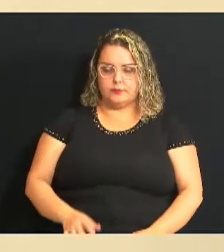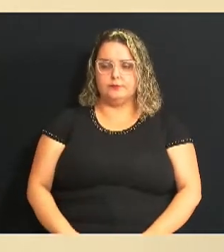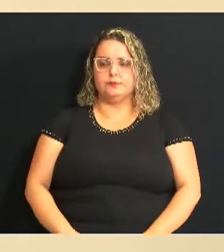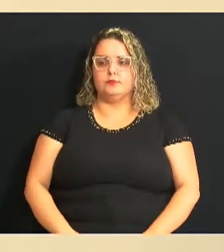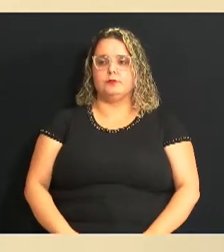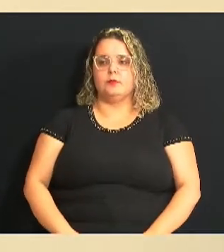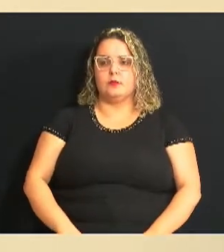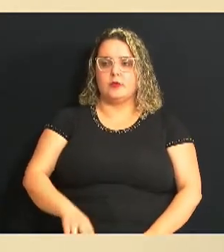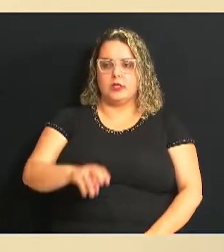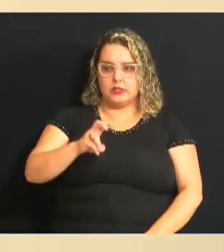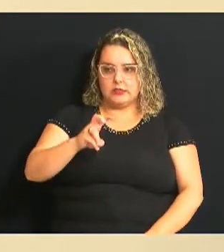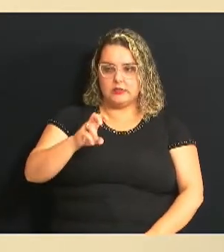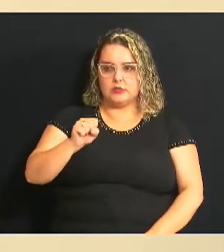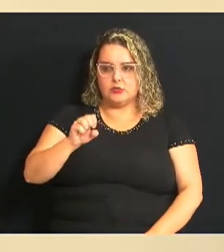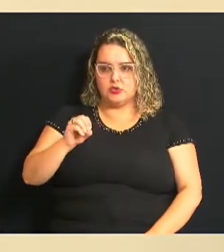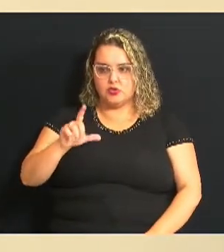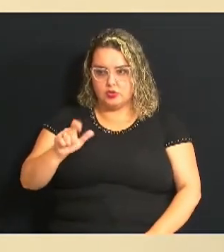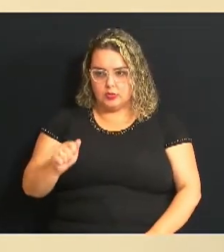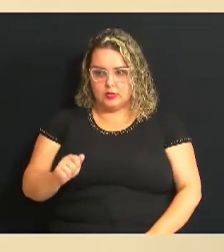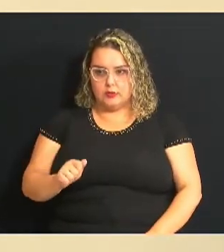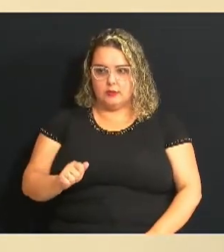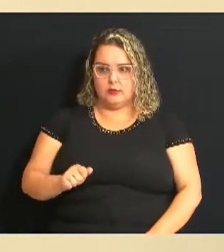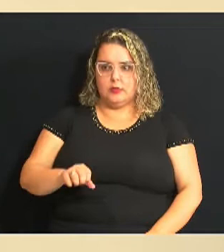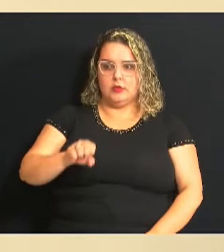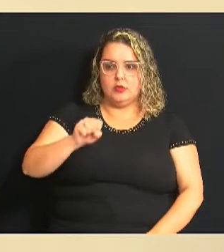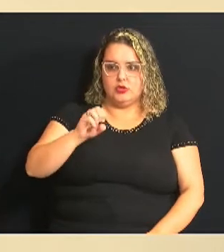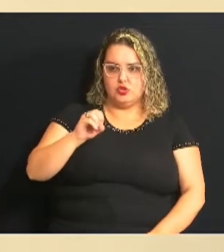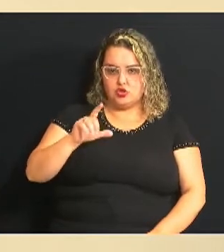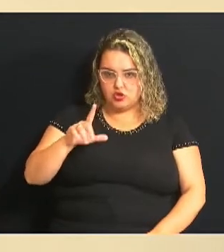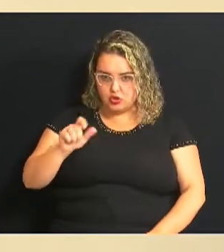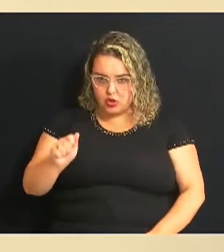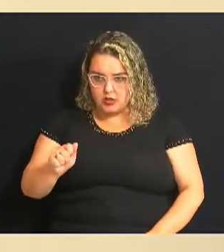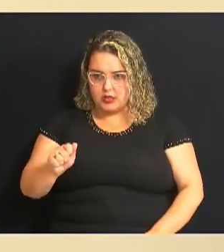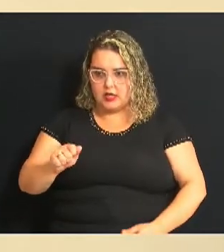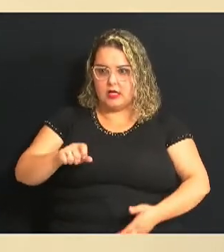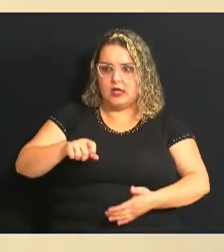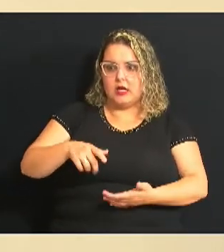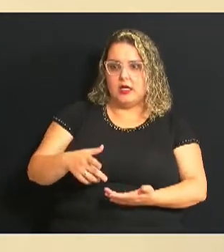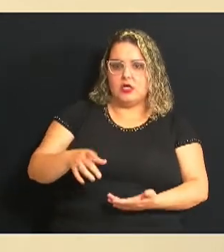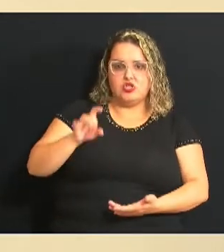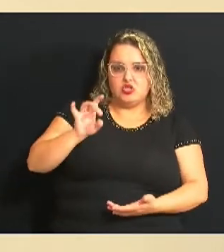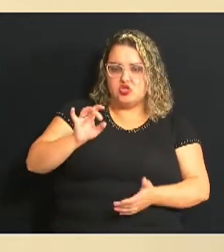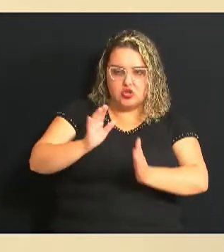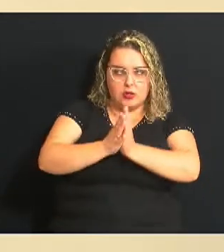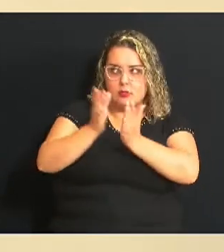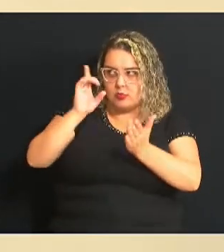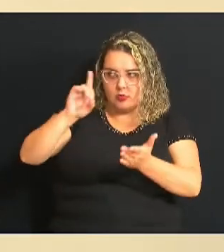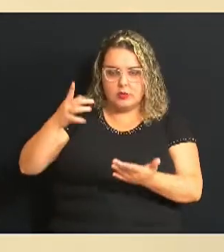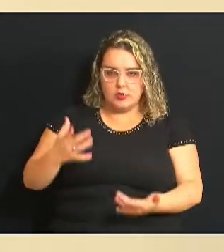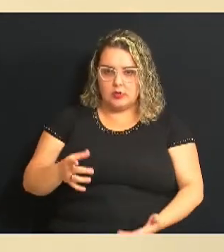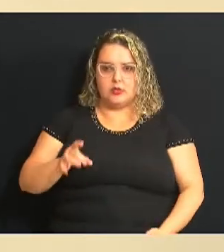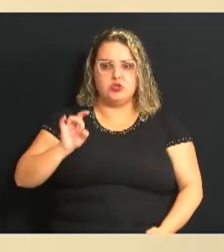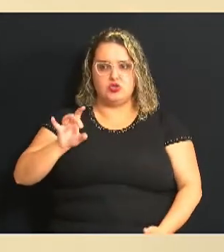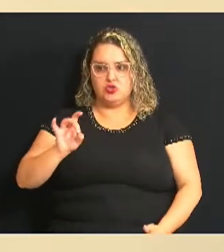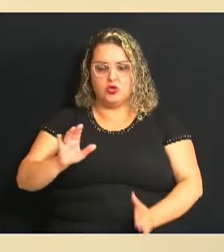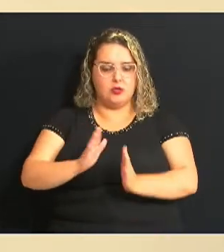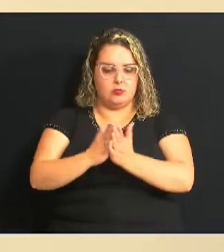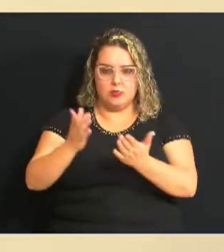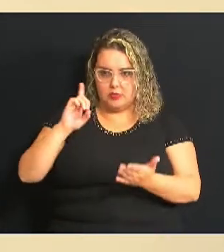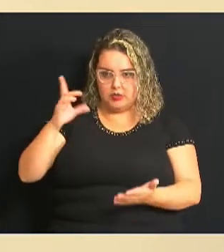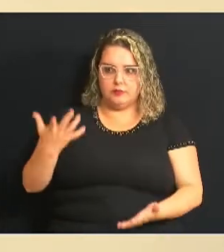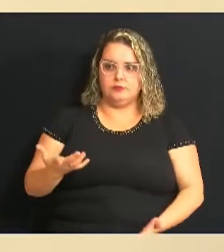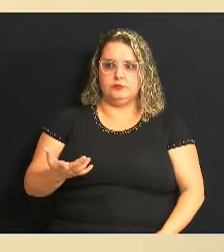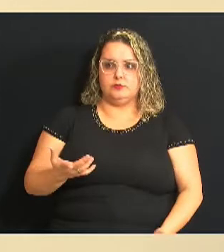diz o seguinte: sola scriptura, ou seja, só a Bíblia. Então as igrejas oriundas da Reforma,